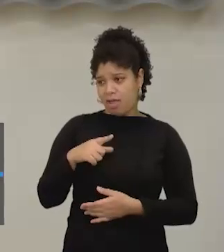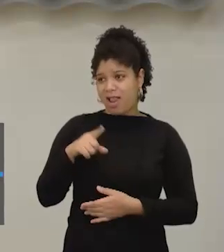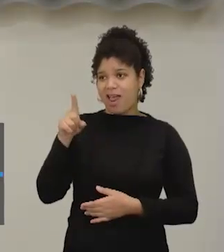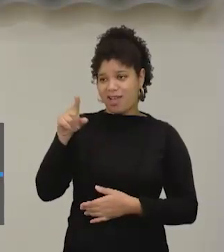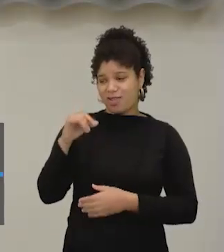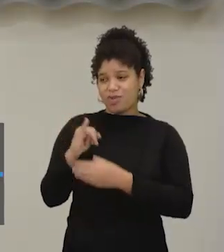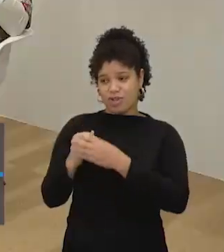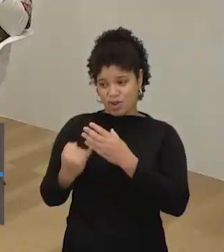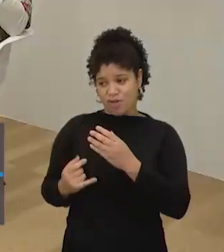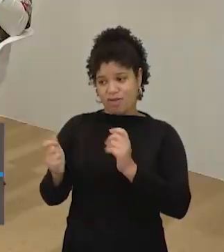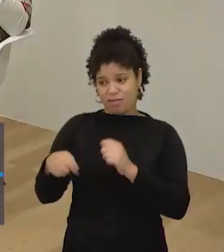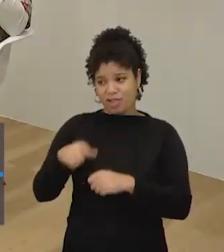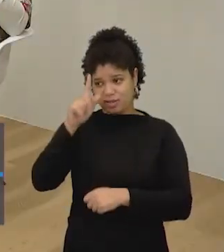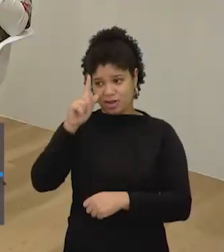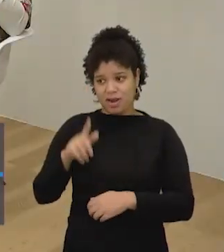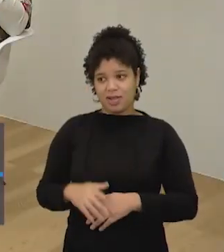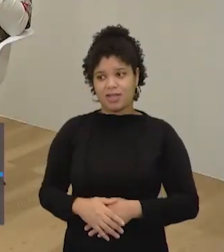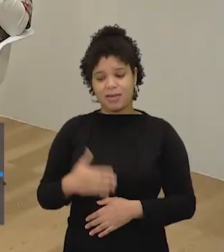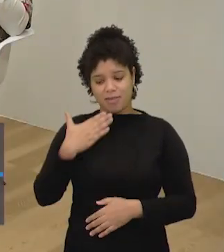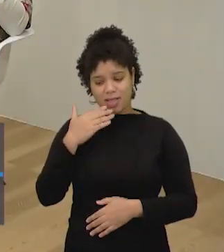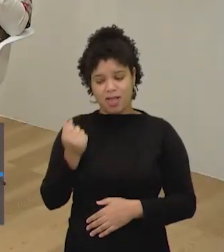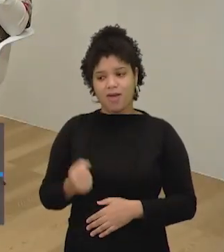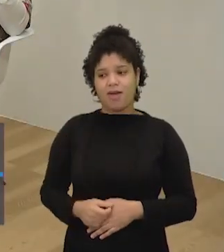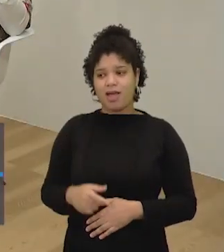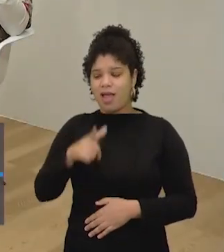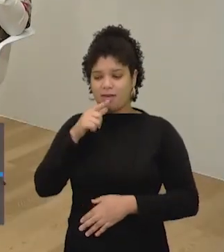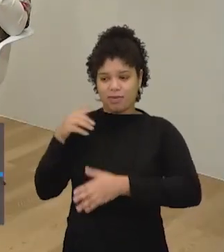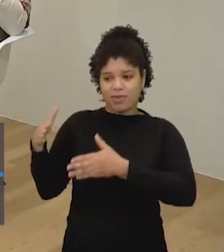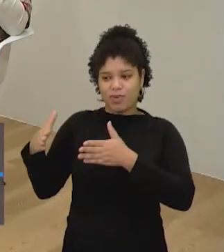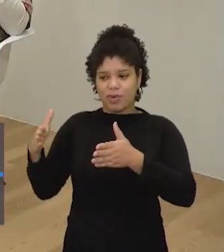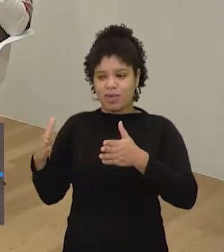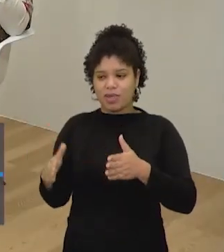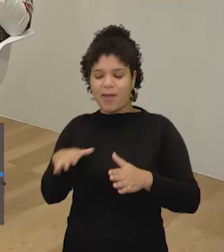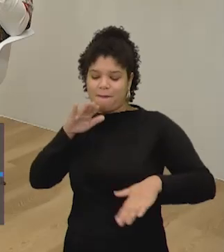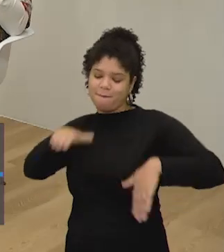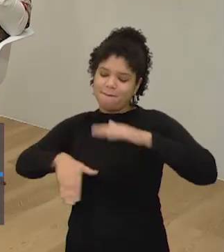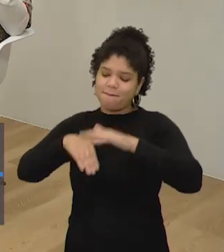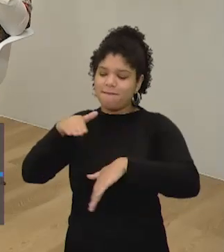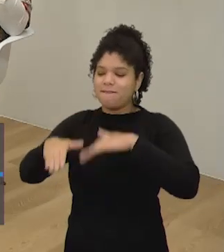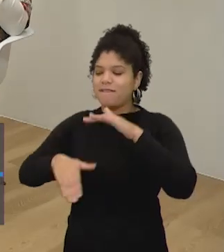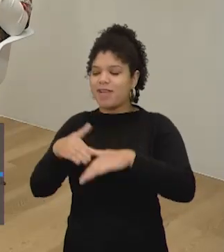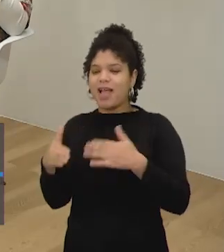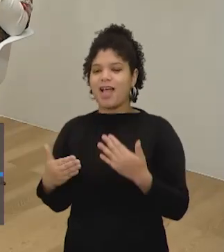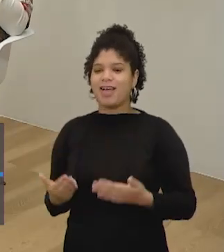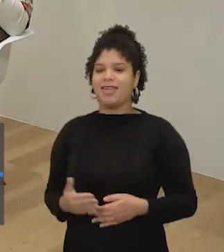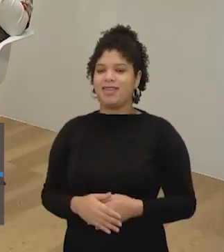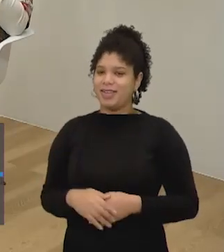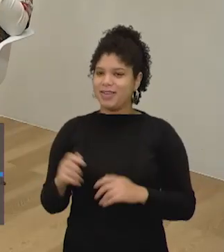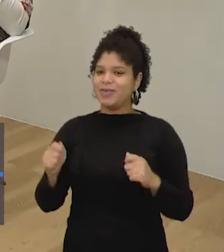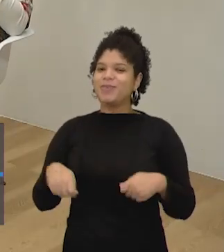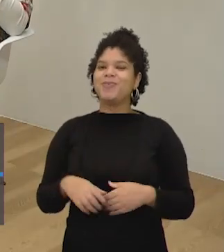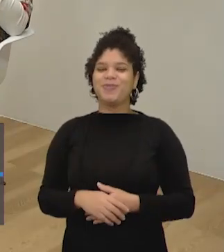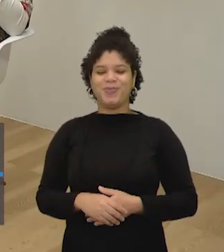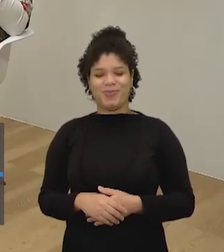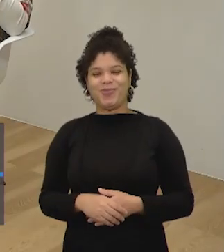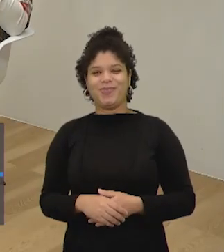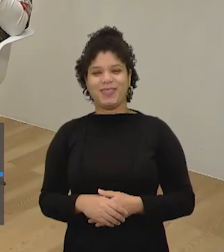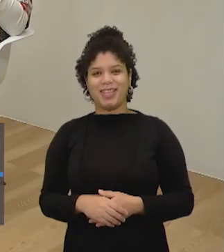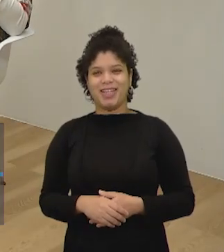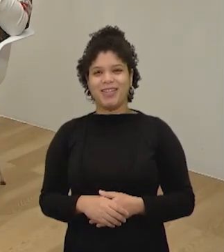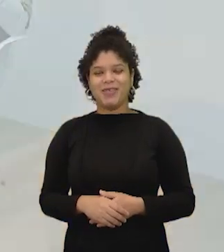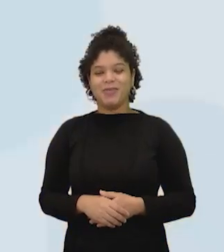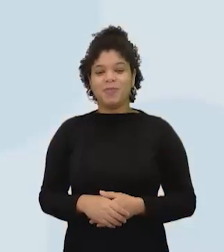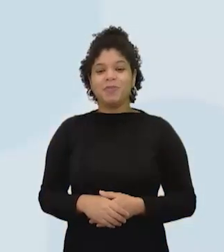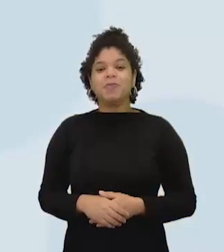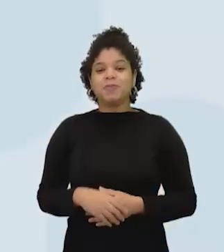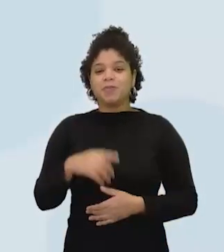de usar. Sim. Mas nada como ir nadar e pegar, né? Isso, é porque você está nadando, né? Você não nada na loja. Ai, gente. Então,